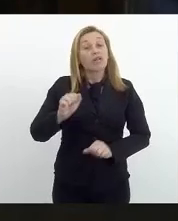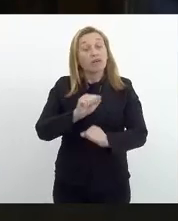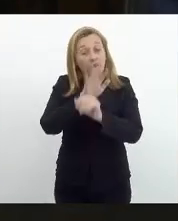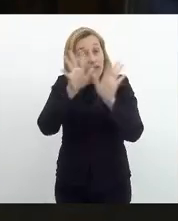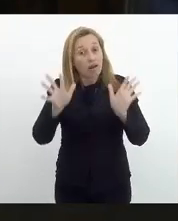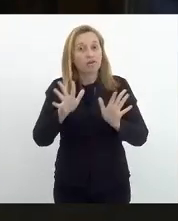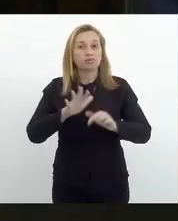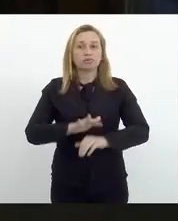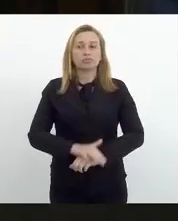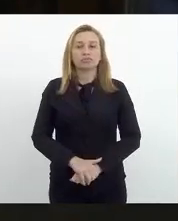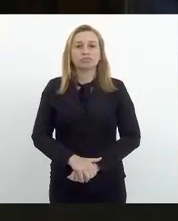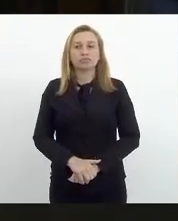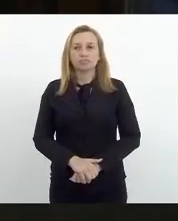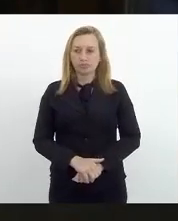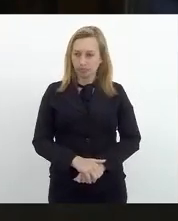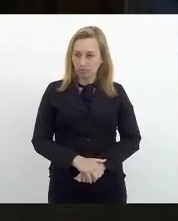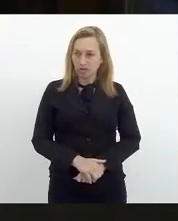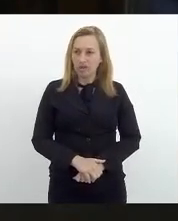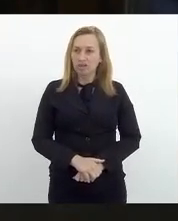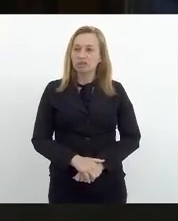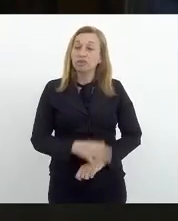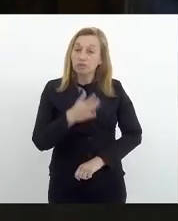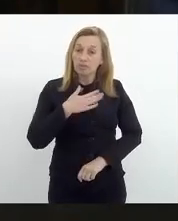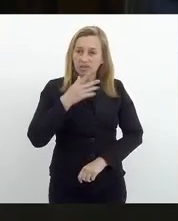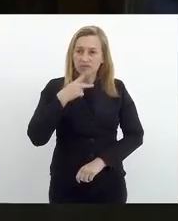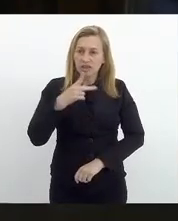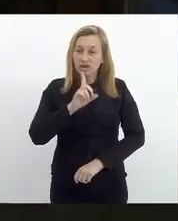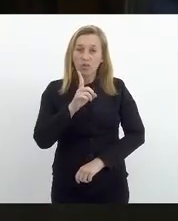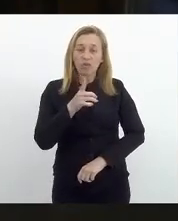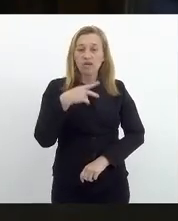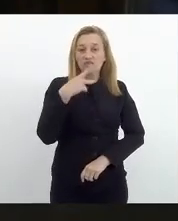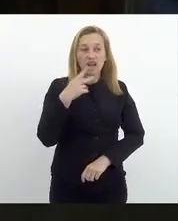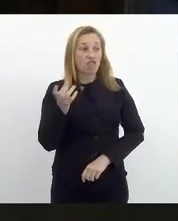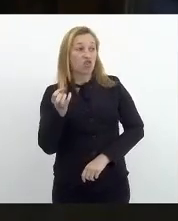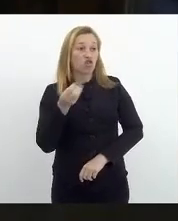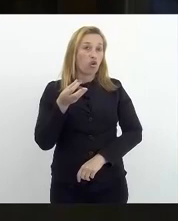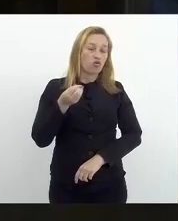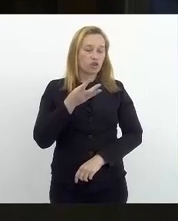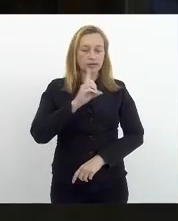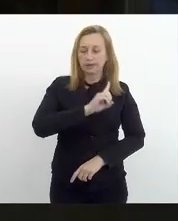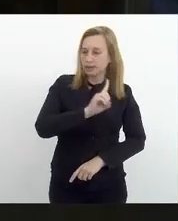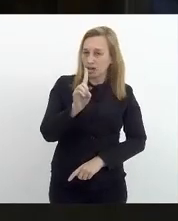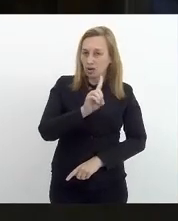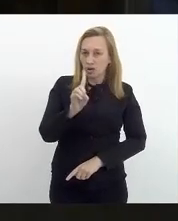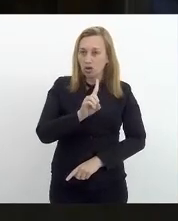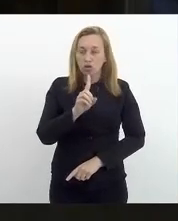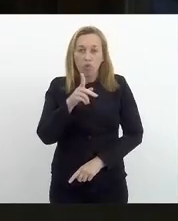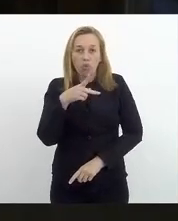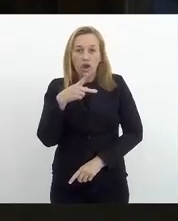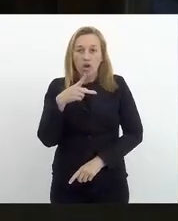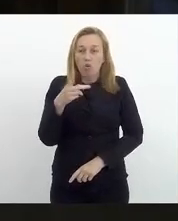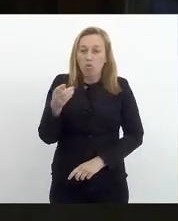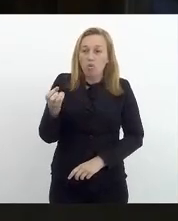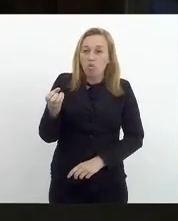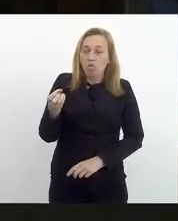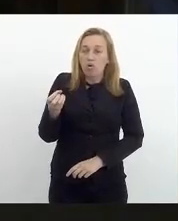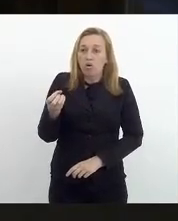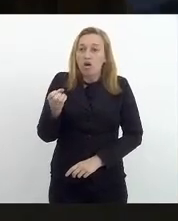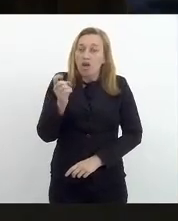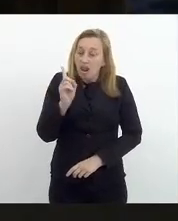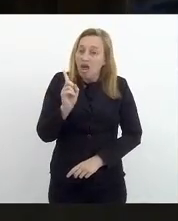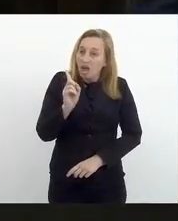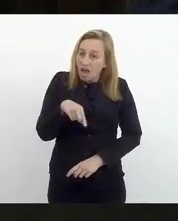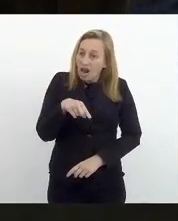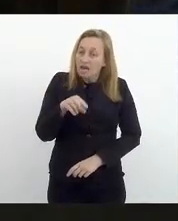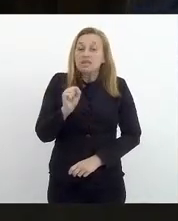claro este esse meu encaminhamento porque ela não é uma fala nova Ela não é uma novidade ela é